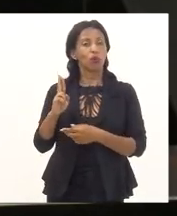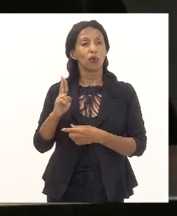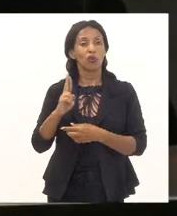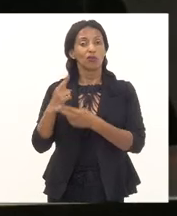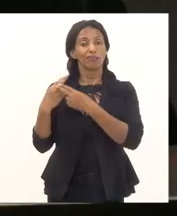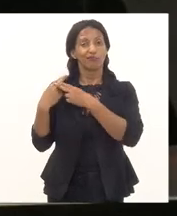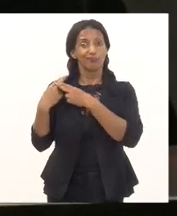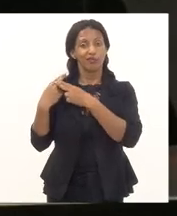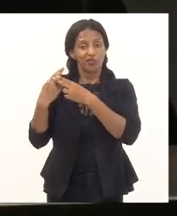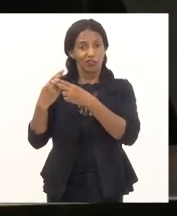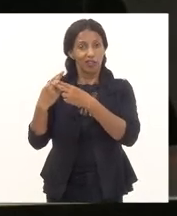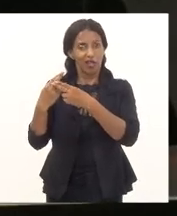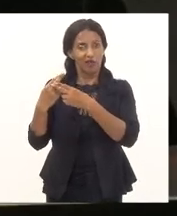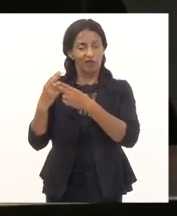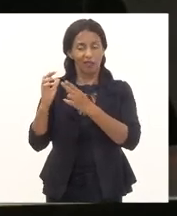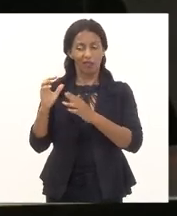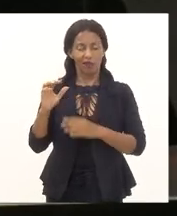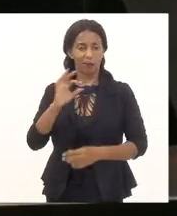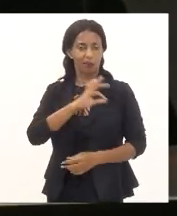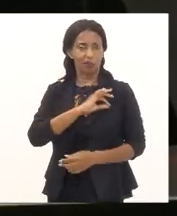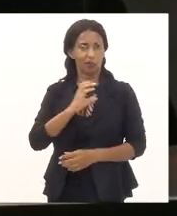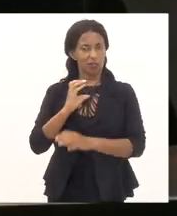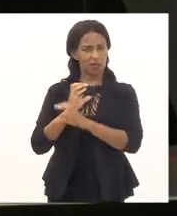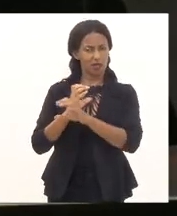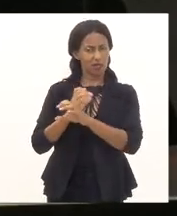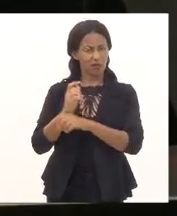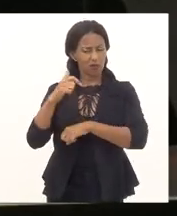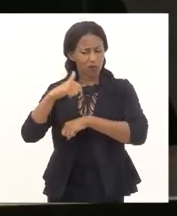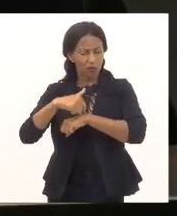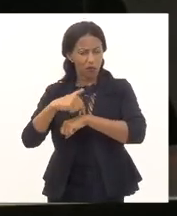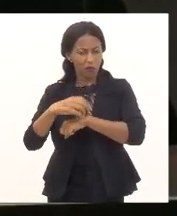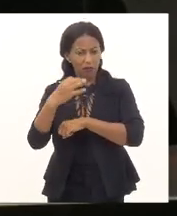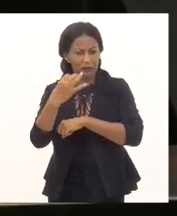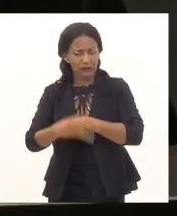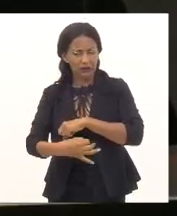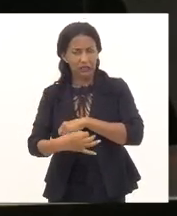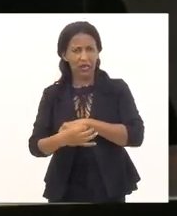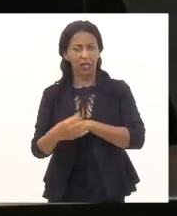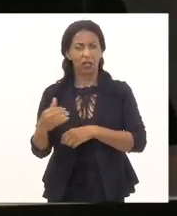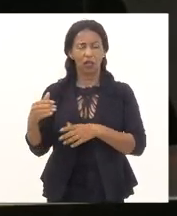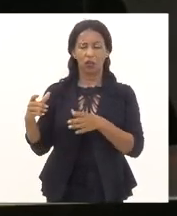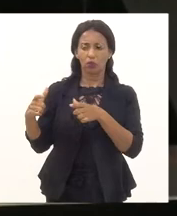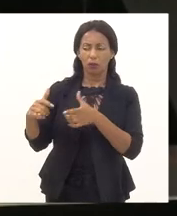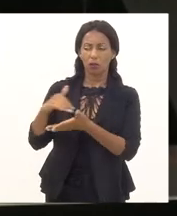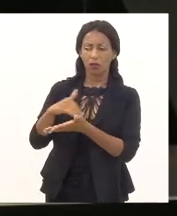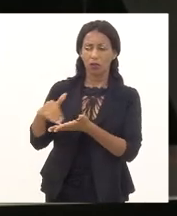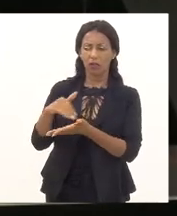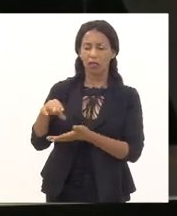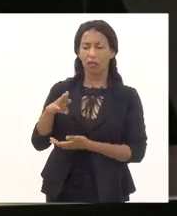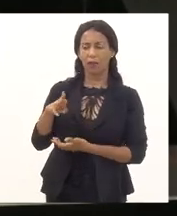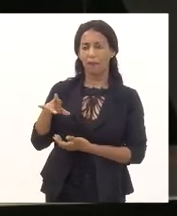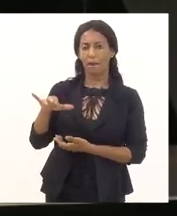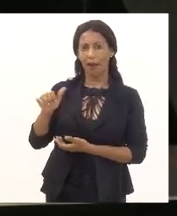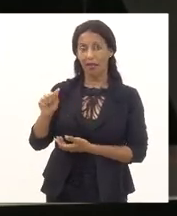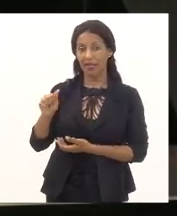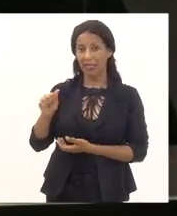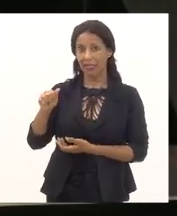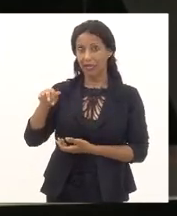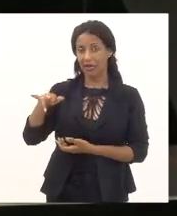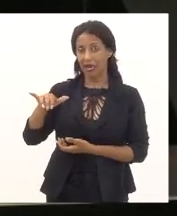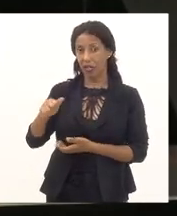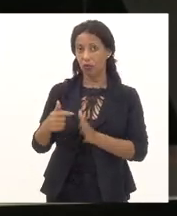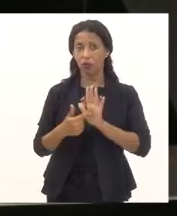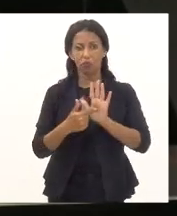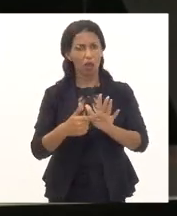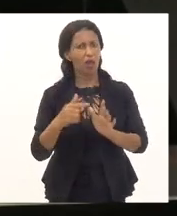E o meu argumento junto à Secretaria de Segurança, naquele momento ocupado pelo secretário José Mariano Beltrame, foi mostrar